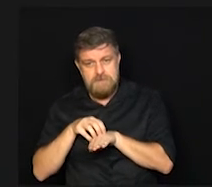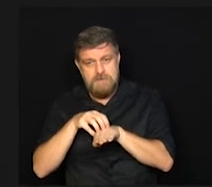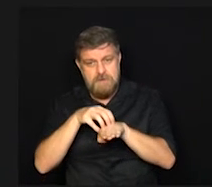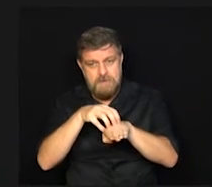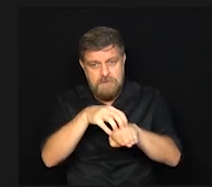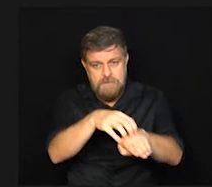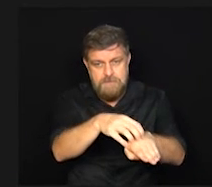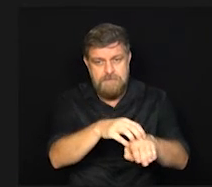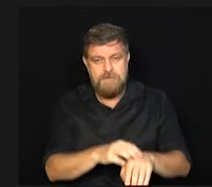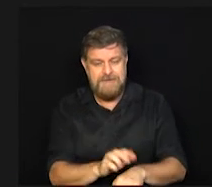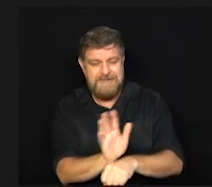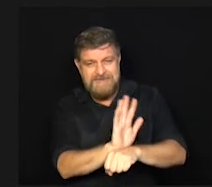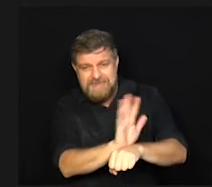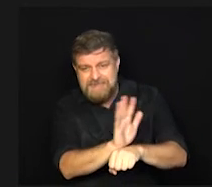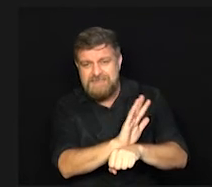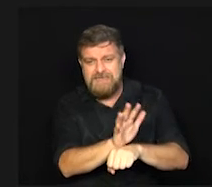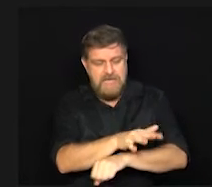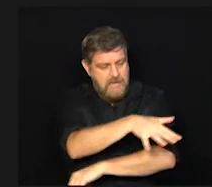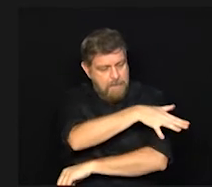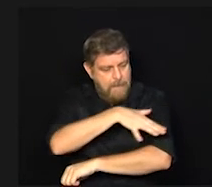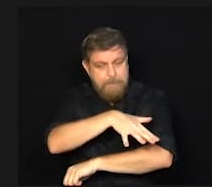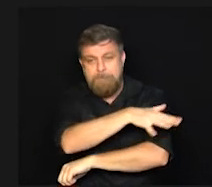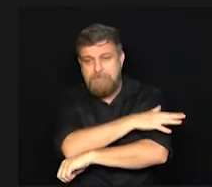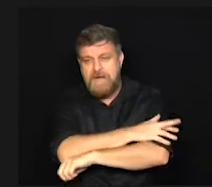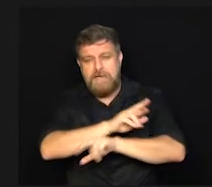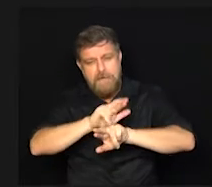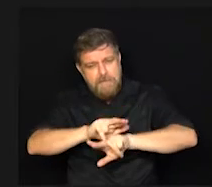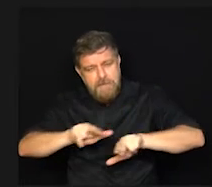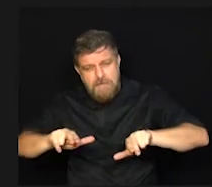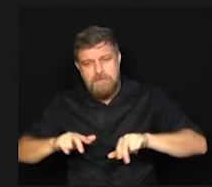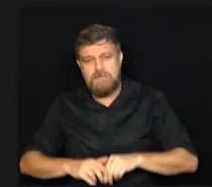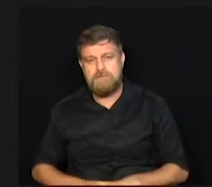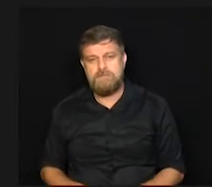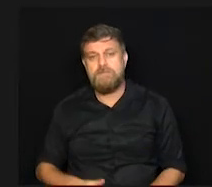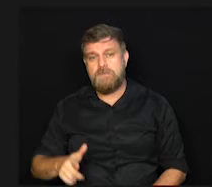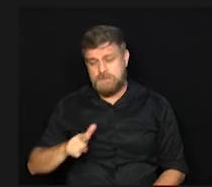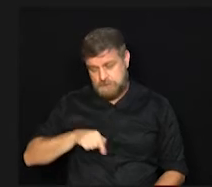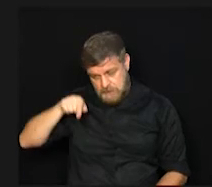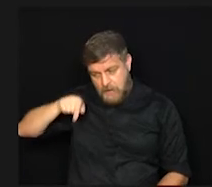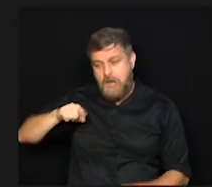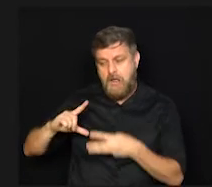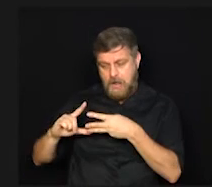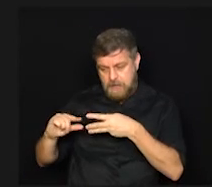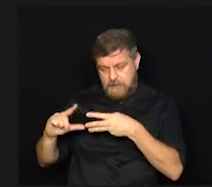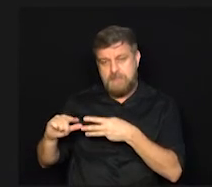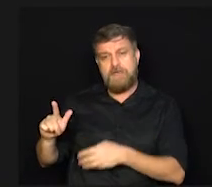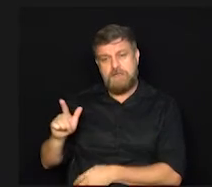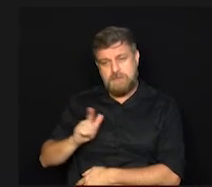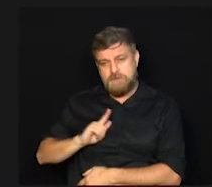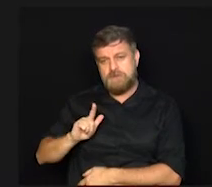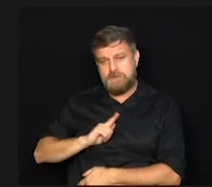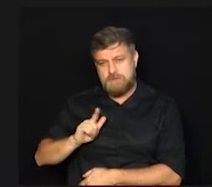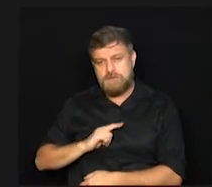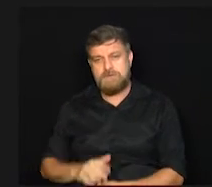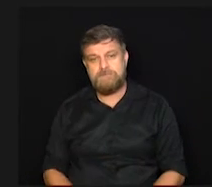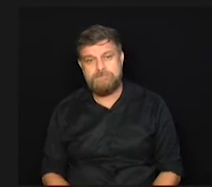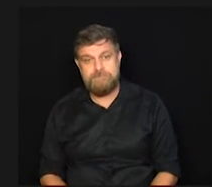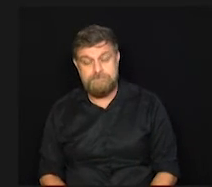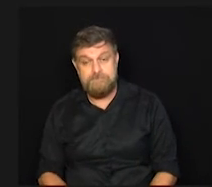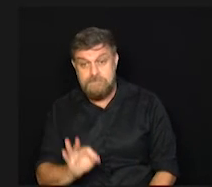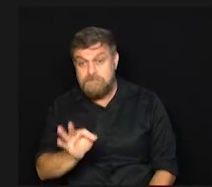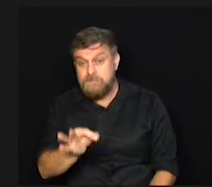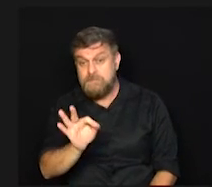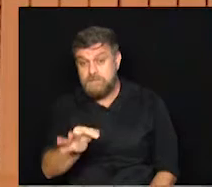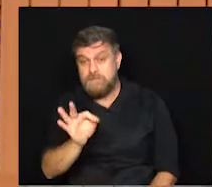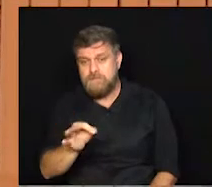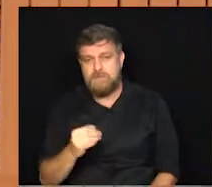em cinemas, parques, essas coisas. Se eu não me engano, nós tínhamos isso lá. Sim, você tocou num ponto que